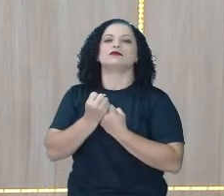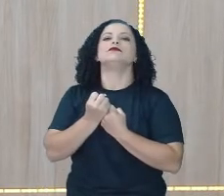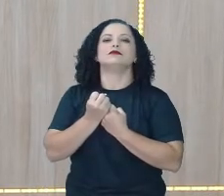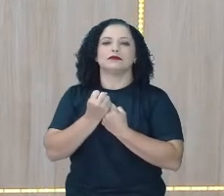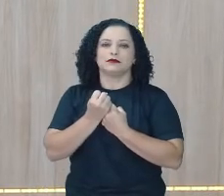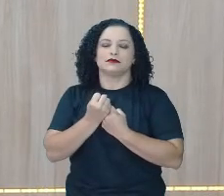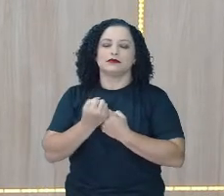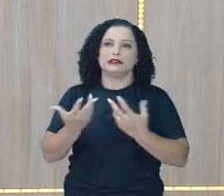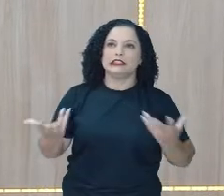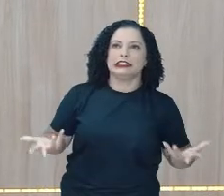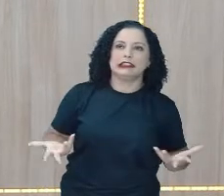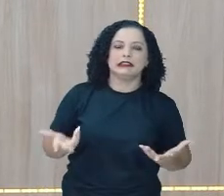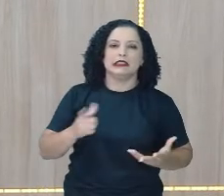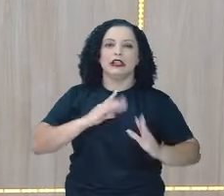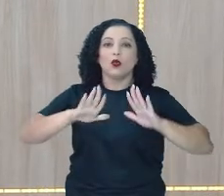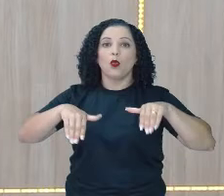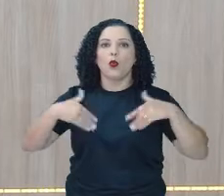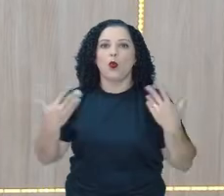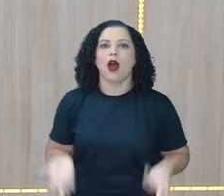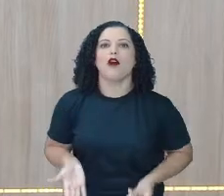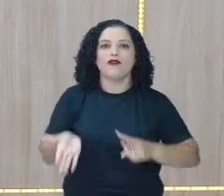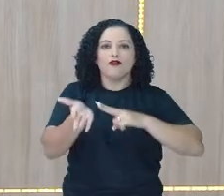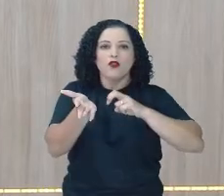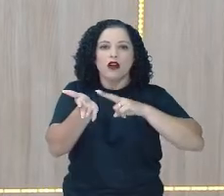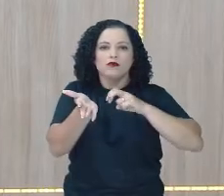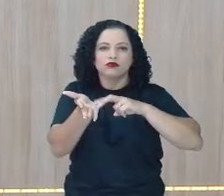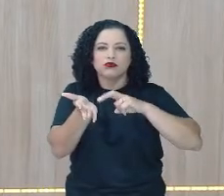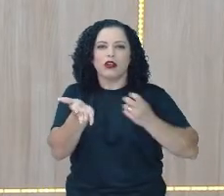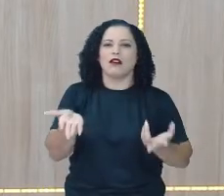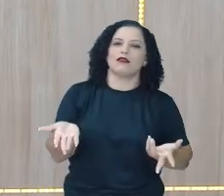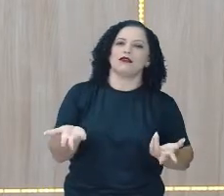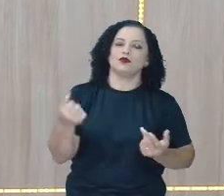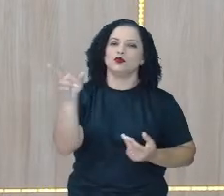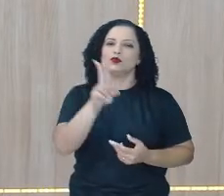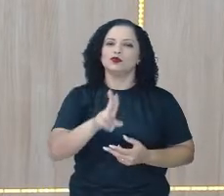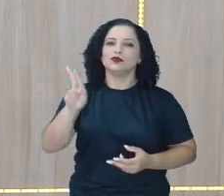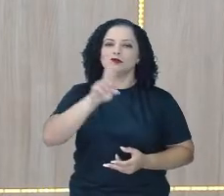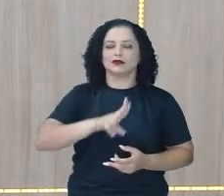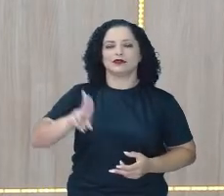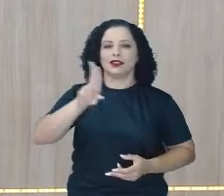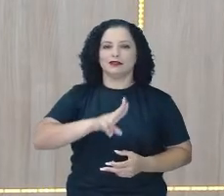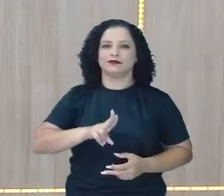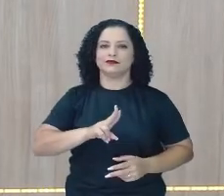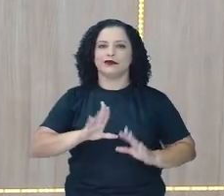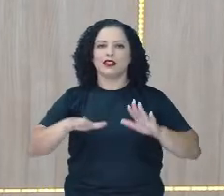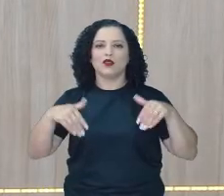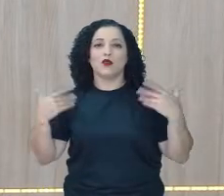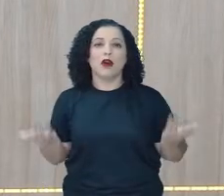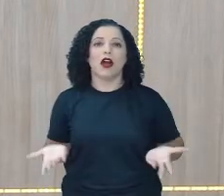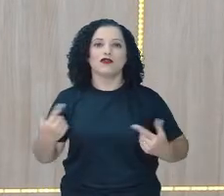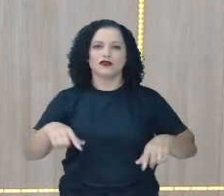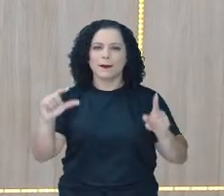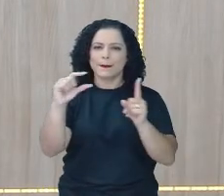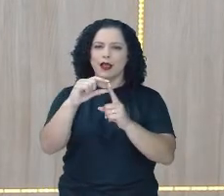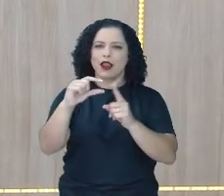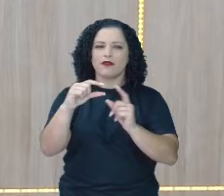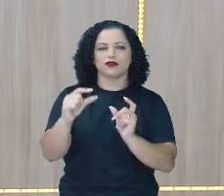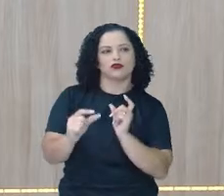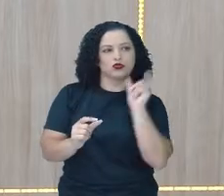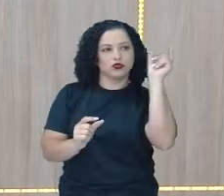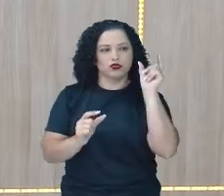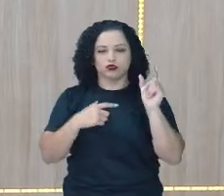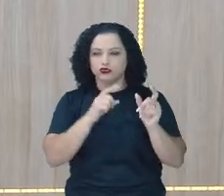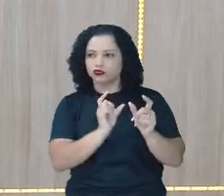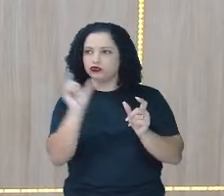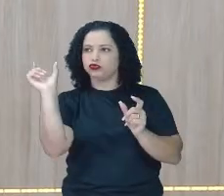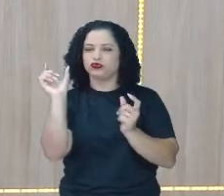vocabulário. Qual é o seu vocabulário de alta frequência? É isso que a gente quer falar aqui. Quais são as palavras mais faladas? Eu vou